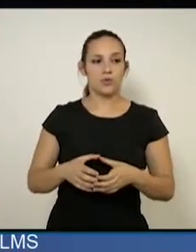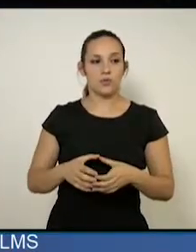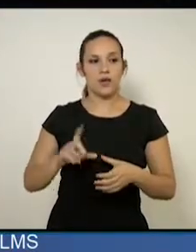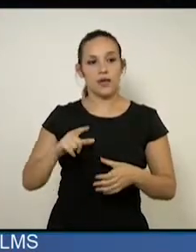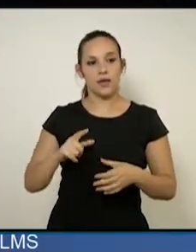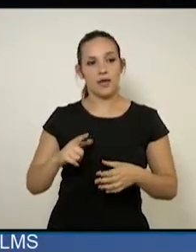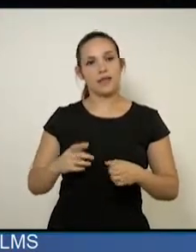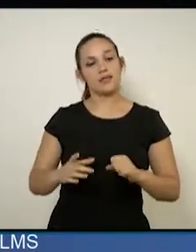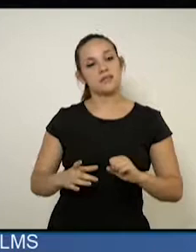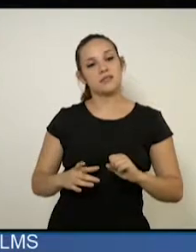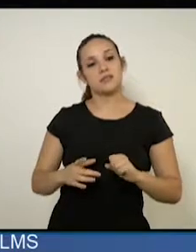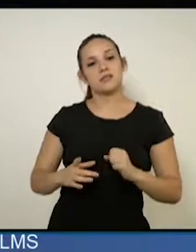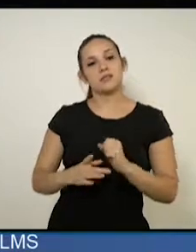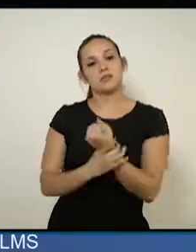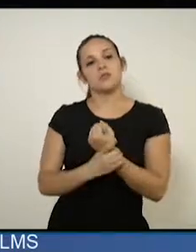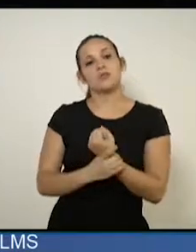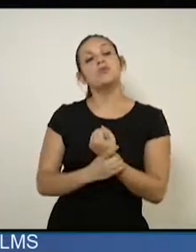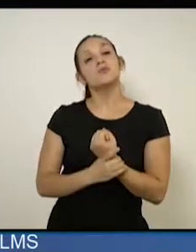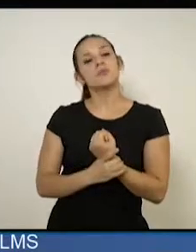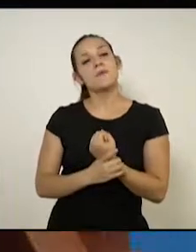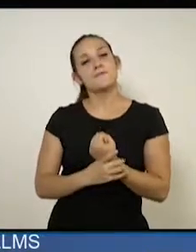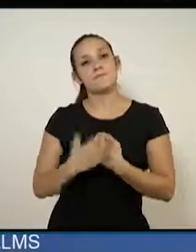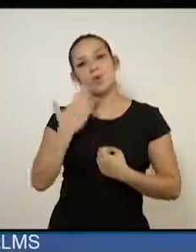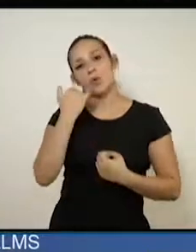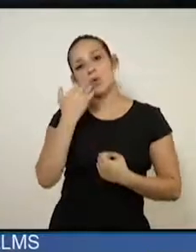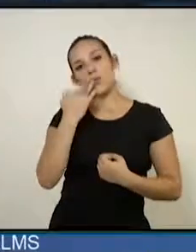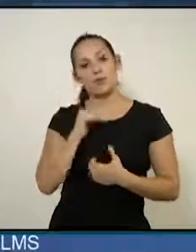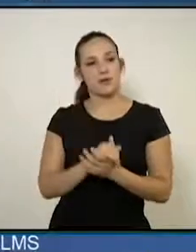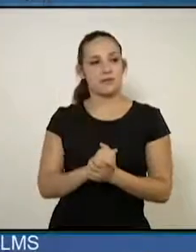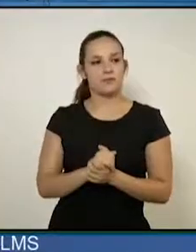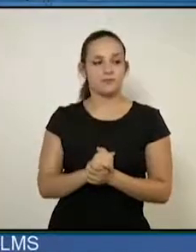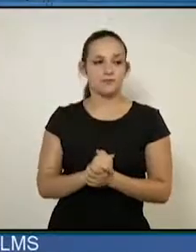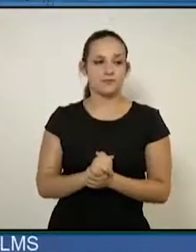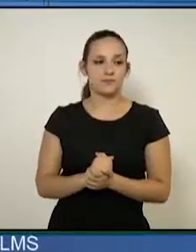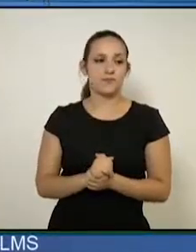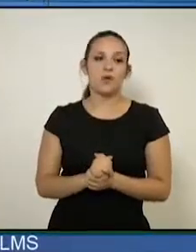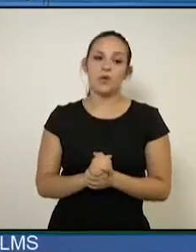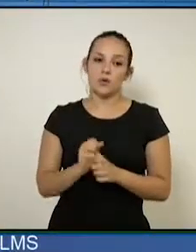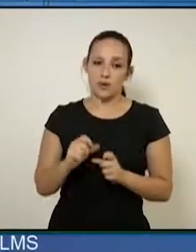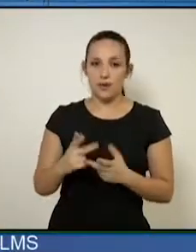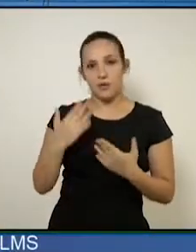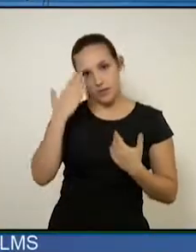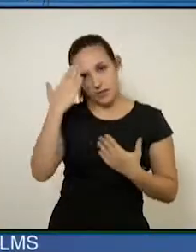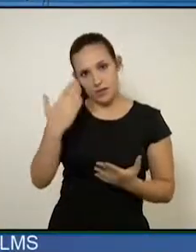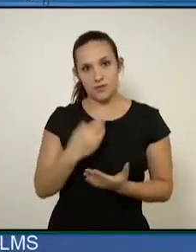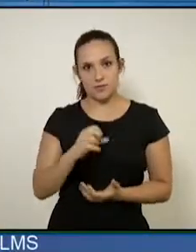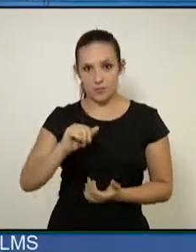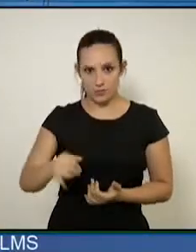alimentar e nutricional. Então, era isso, senhor presidente. Muito obrigado pela oportunidade.